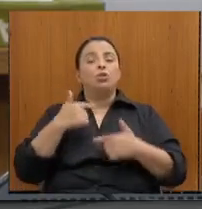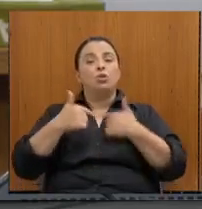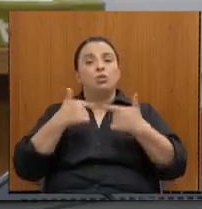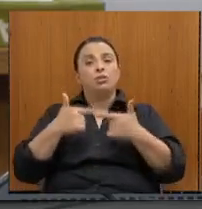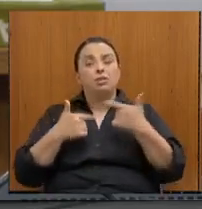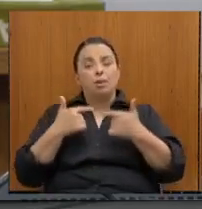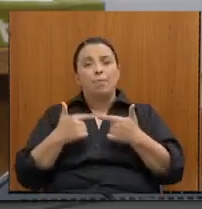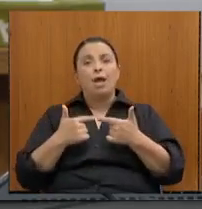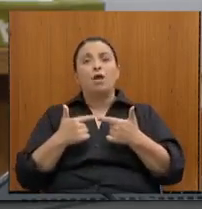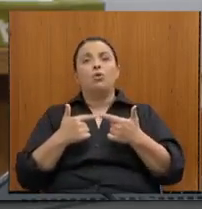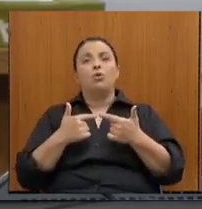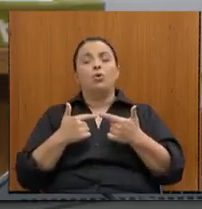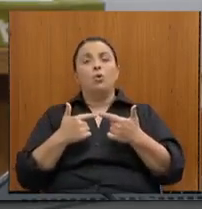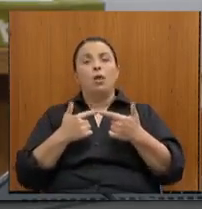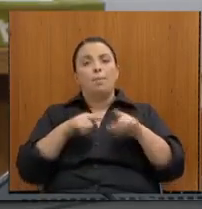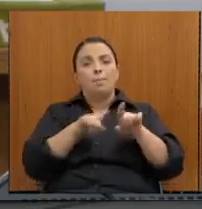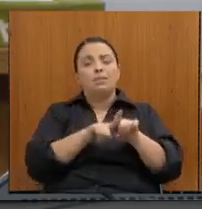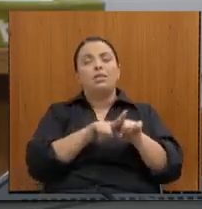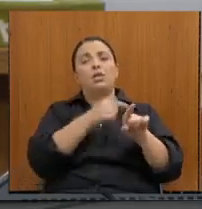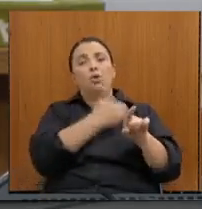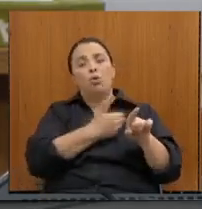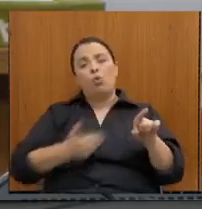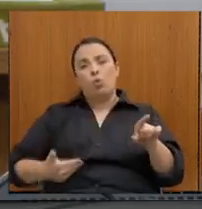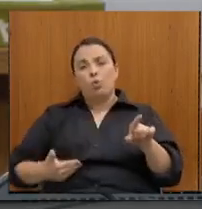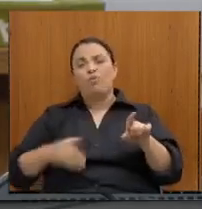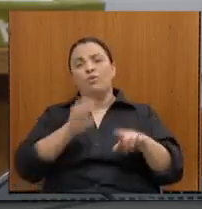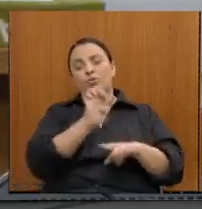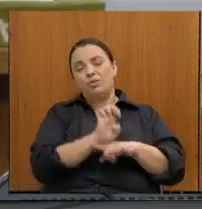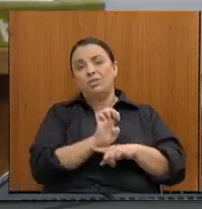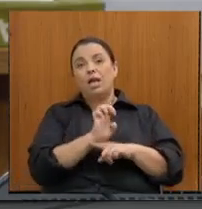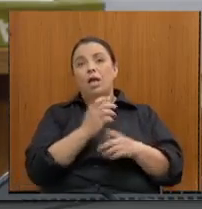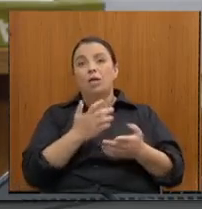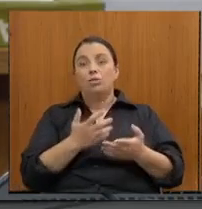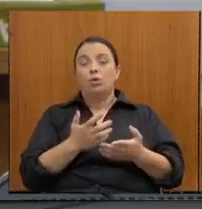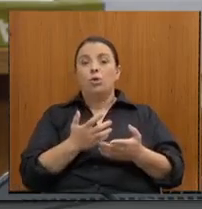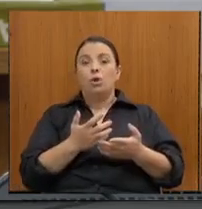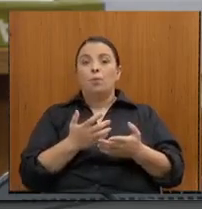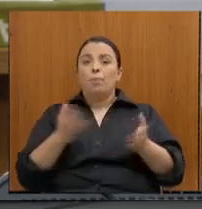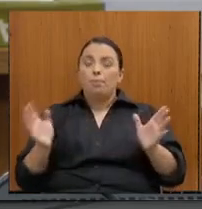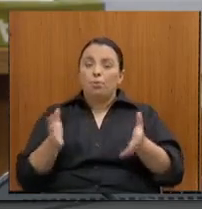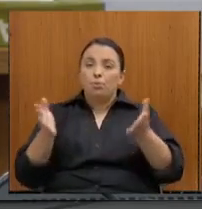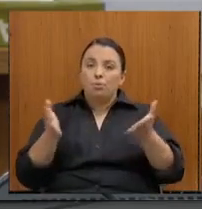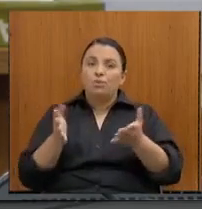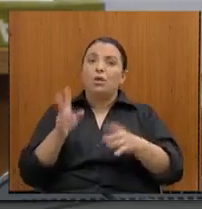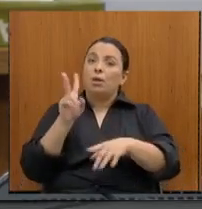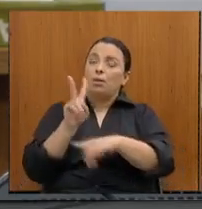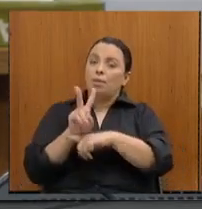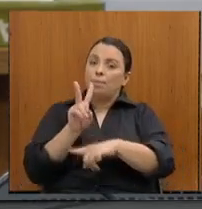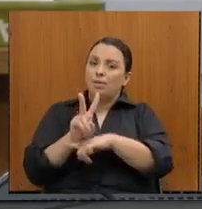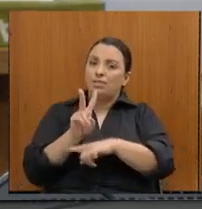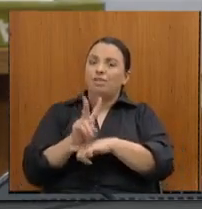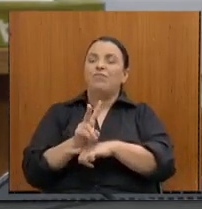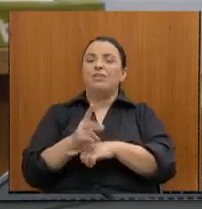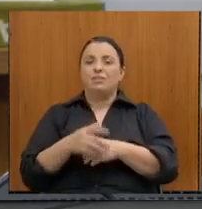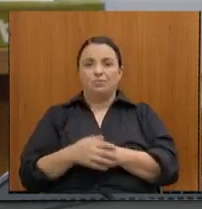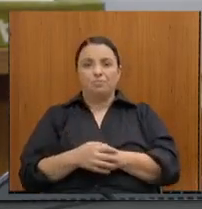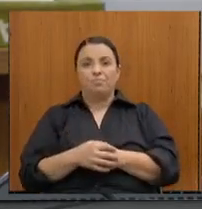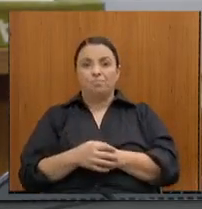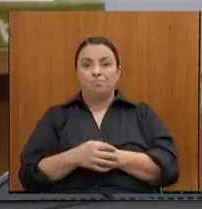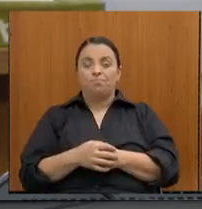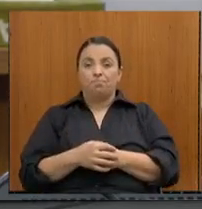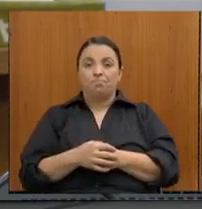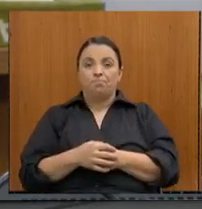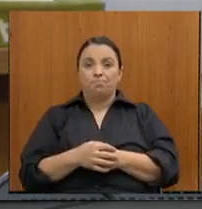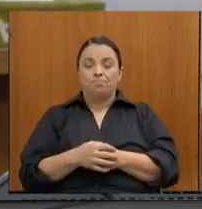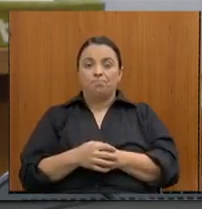estado na promoção desta desta produção e preservação e o bom que condiciona